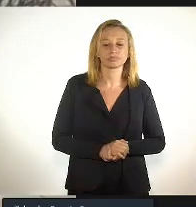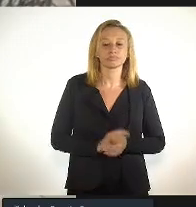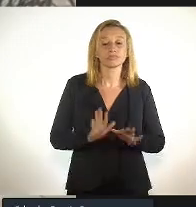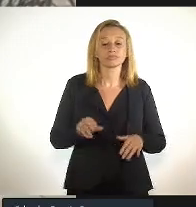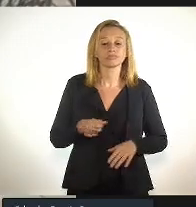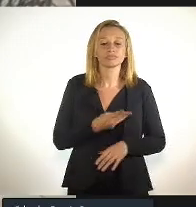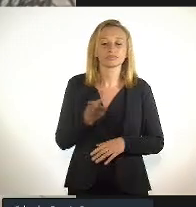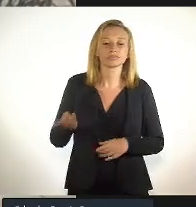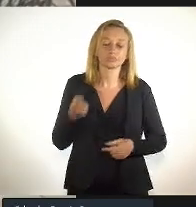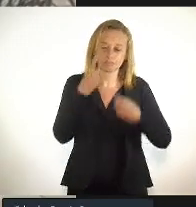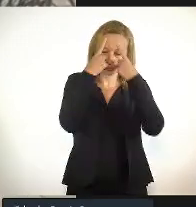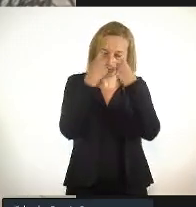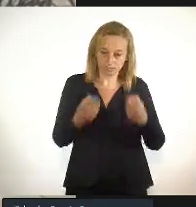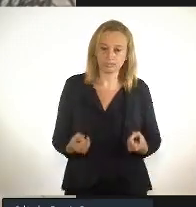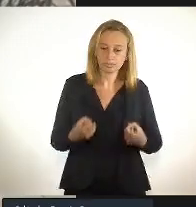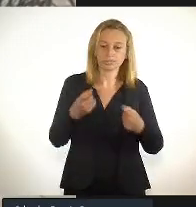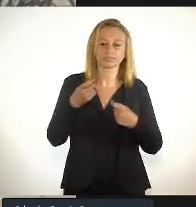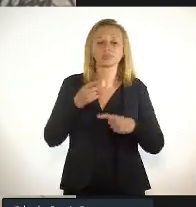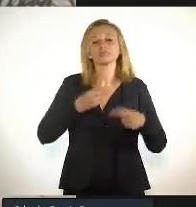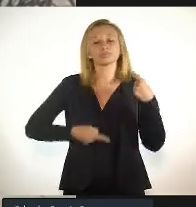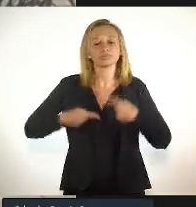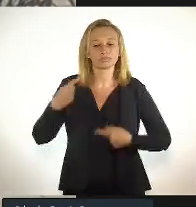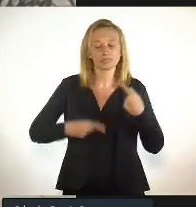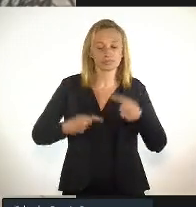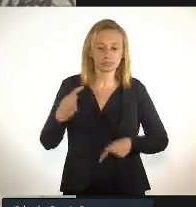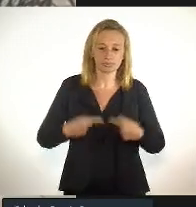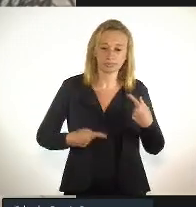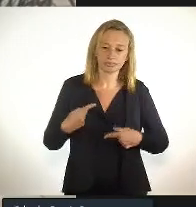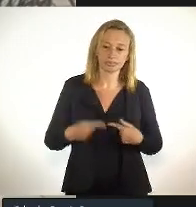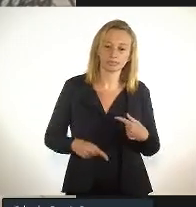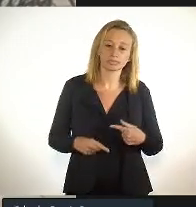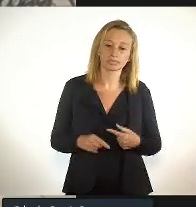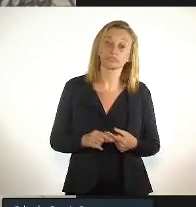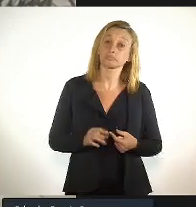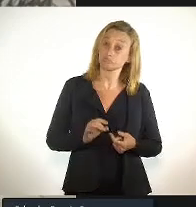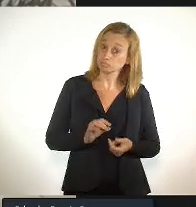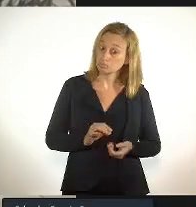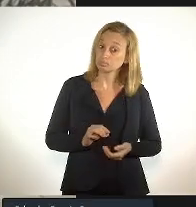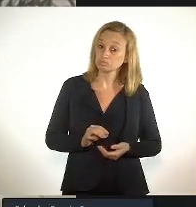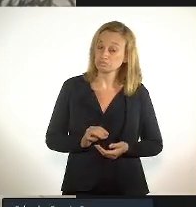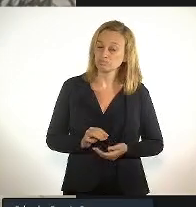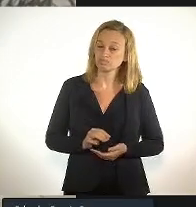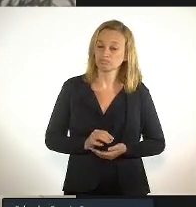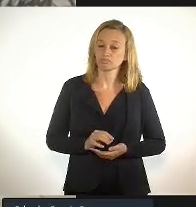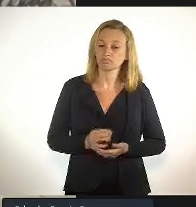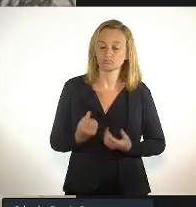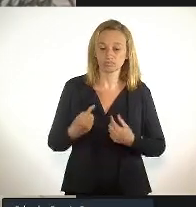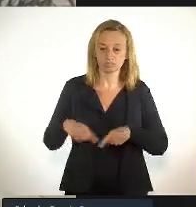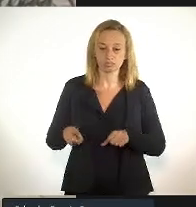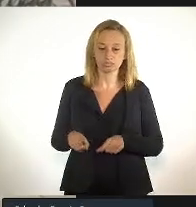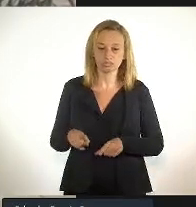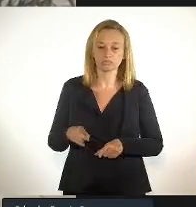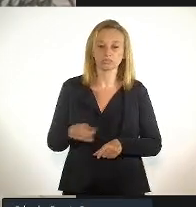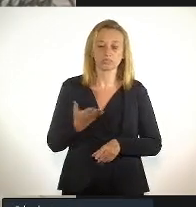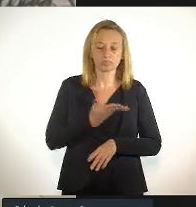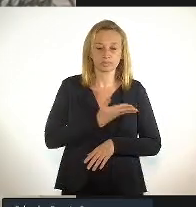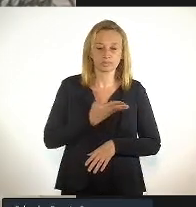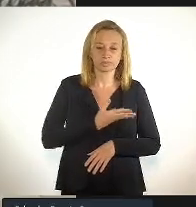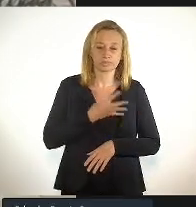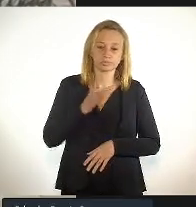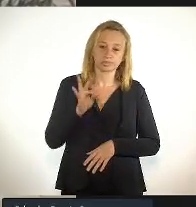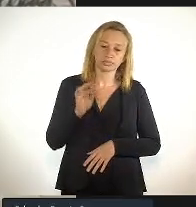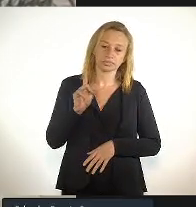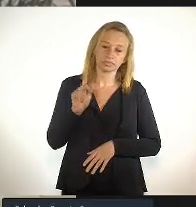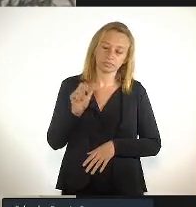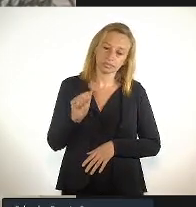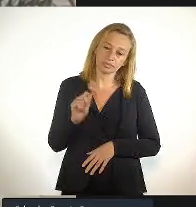quanto que a violência política abateu de maneira muito concreta a nossa companheira Talíria Petroni, que não